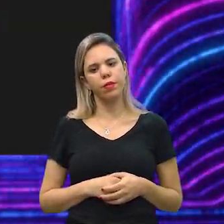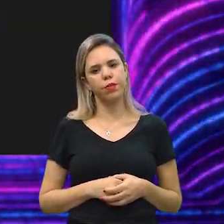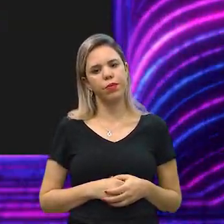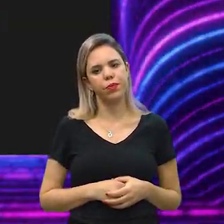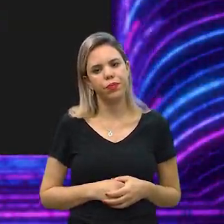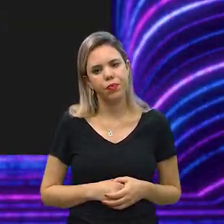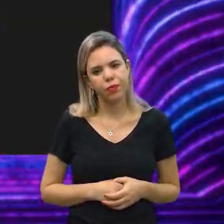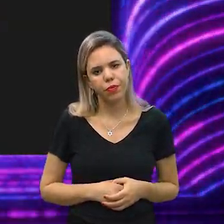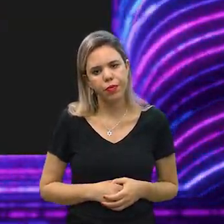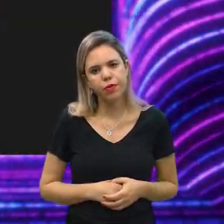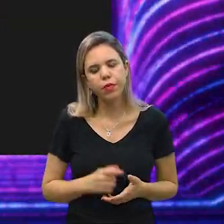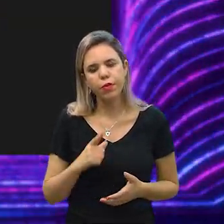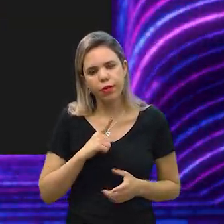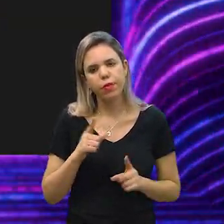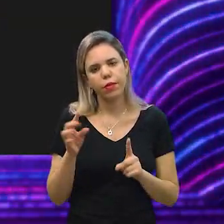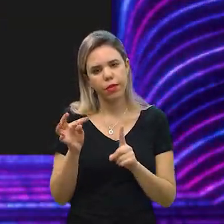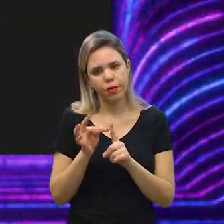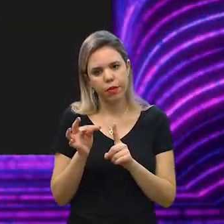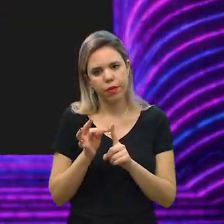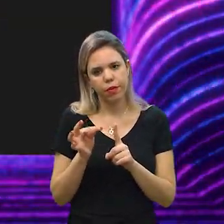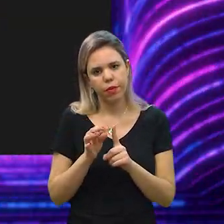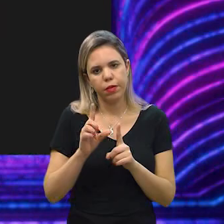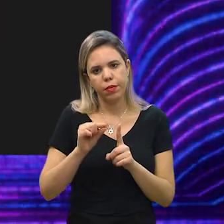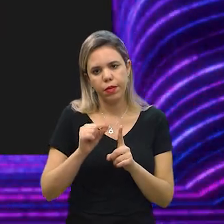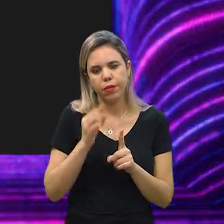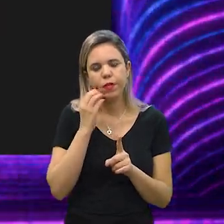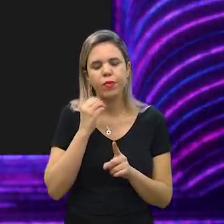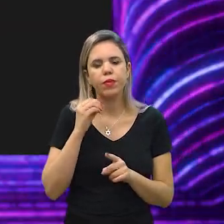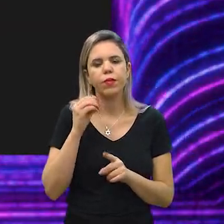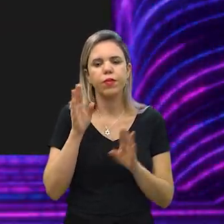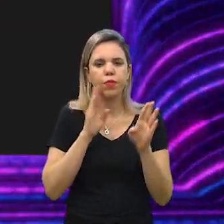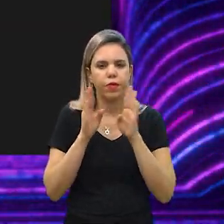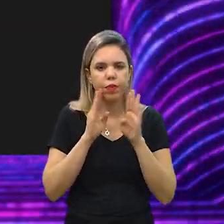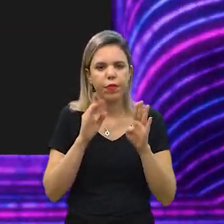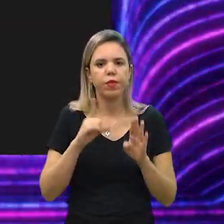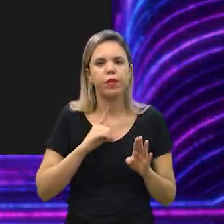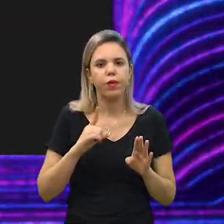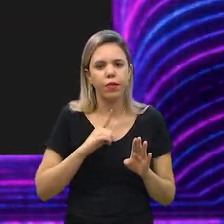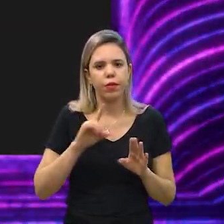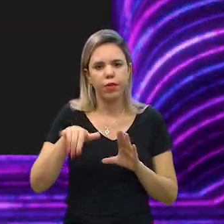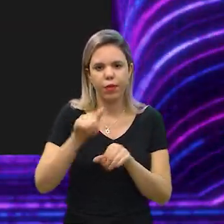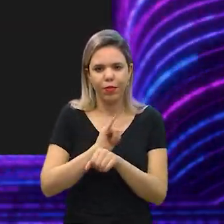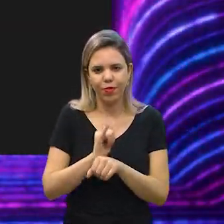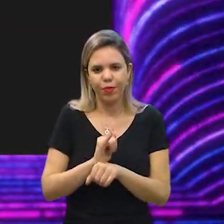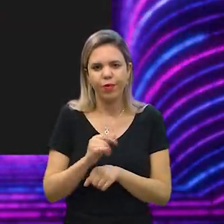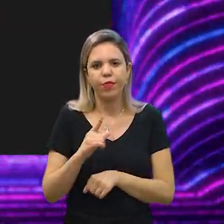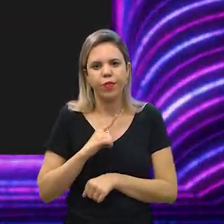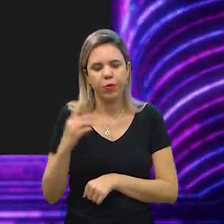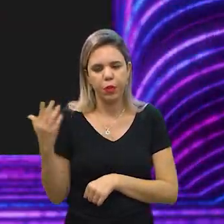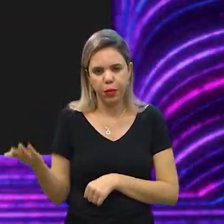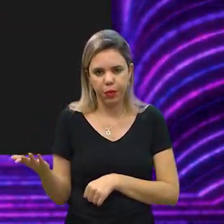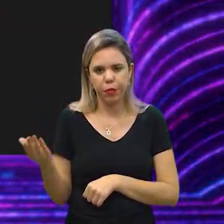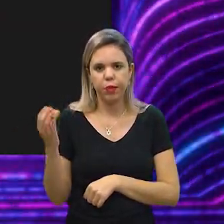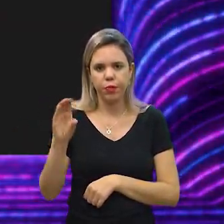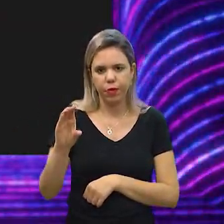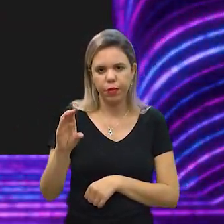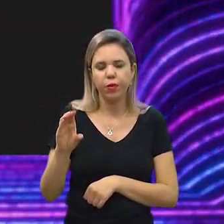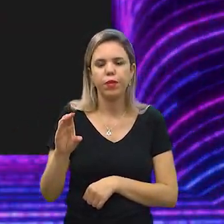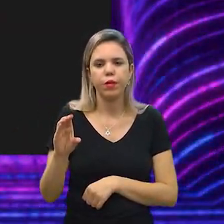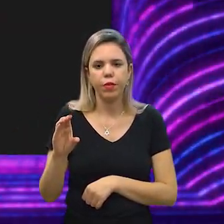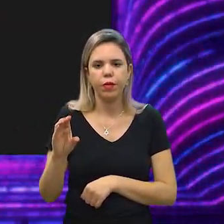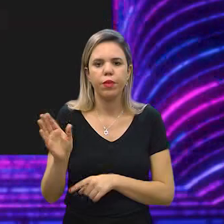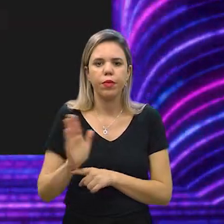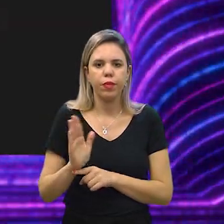SCHMTT. Então, eu tenho Twitter, Instagram, Facebook, eu tenho até YouTube. Eu posto lá